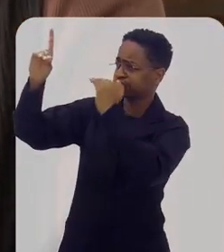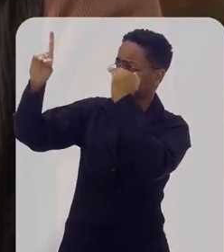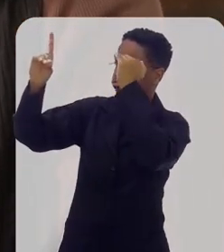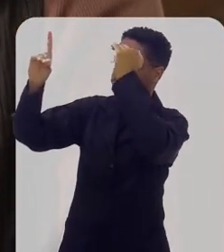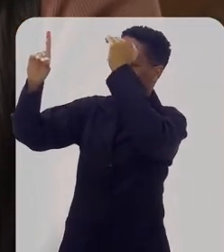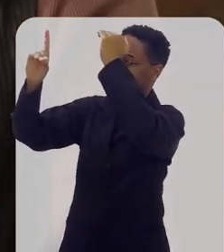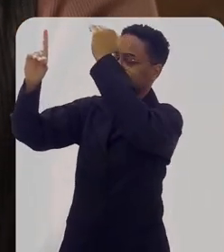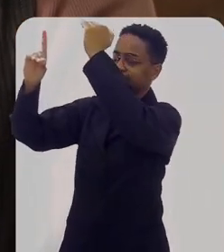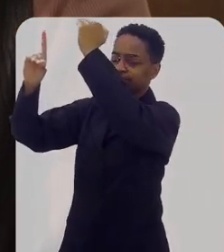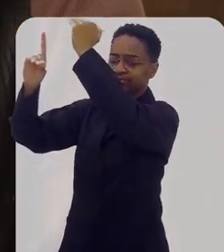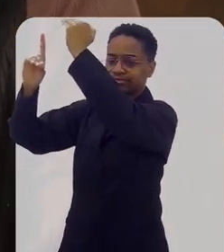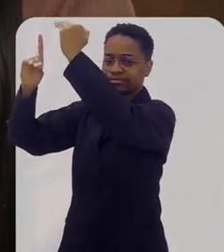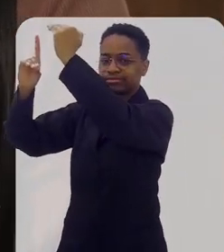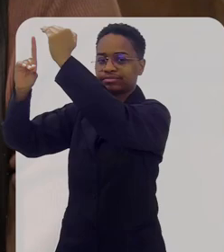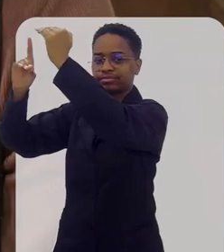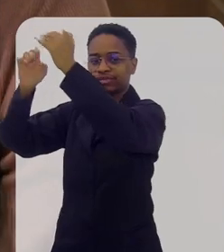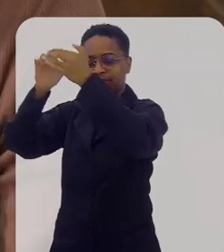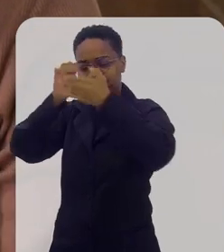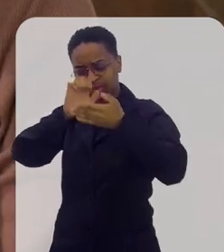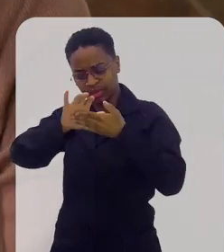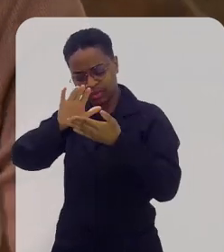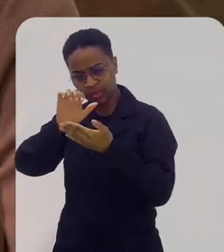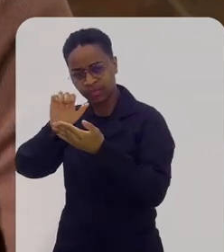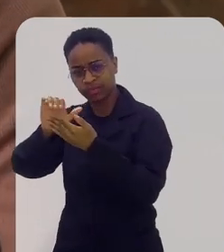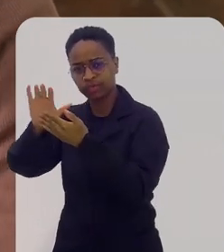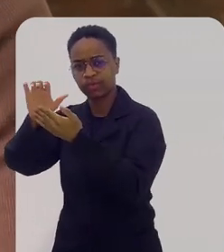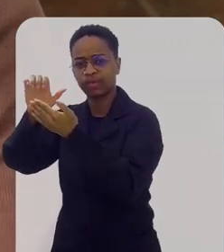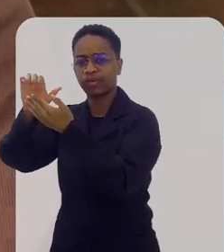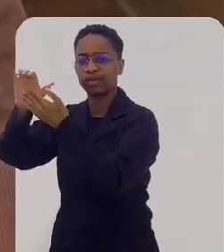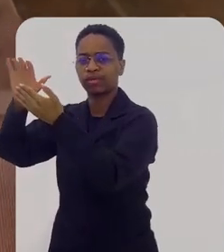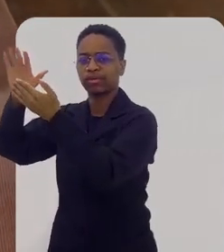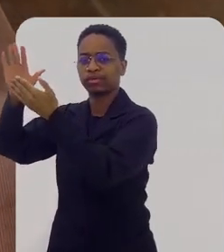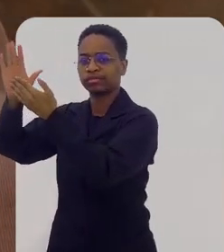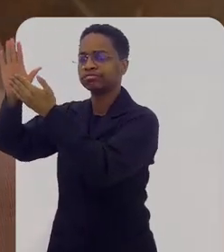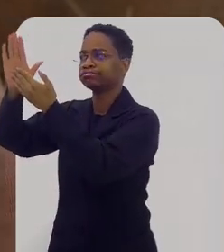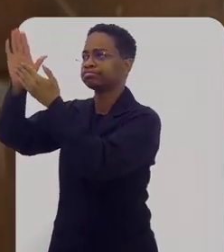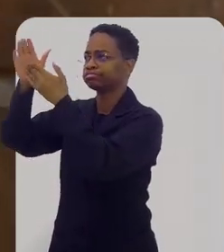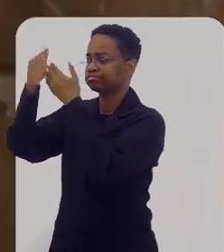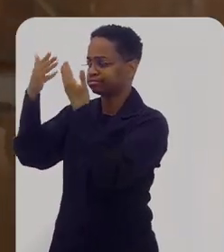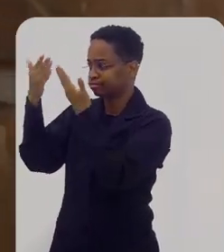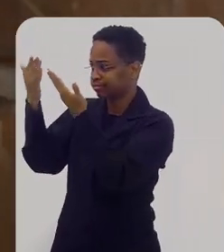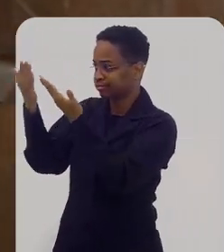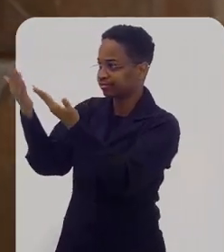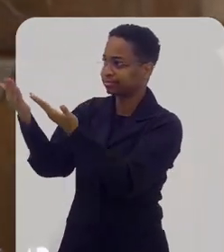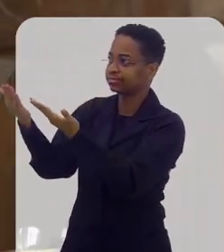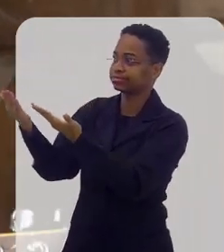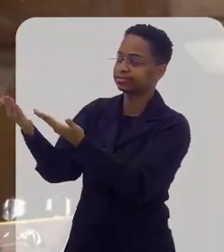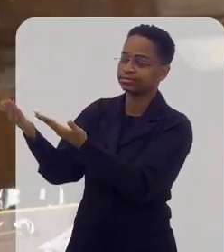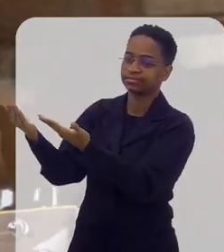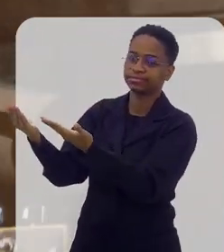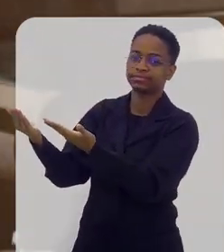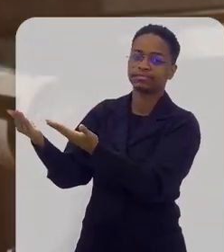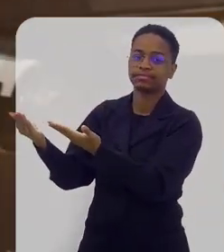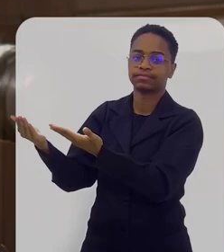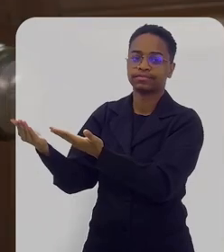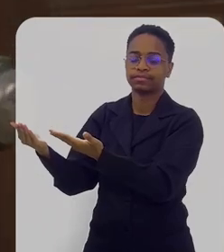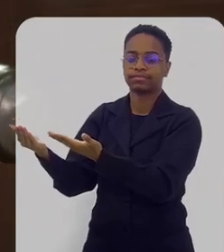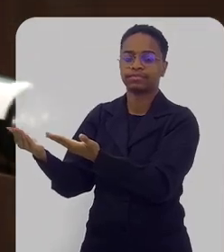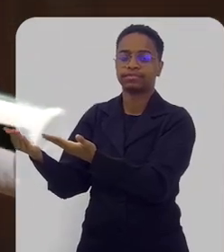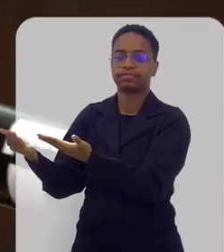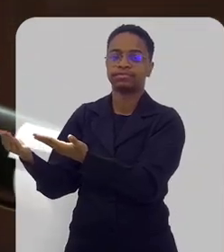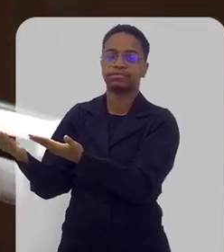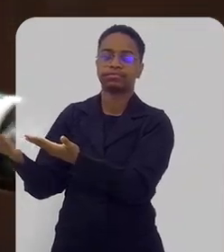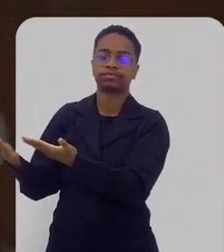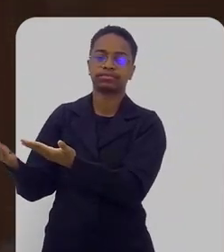é o Senhor e muito digno de louvor.